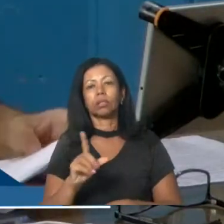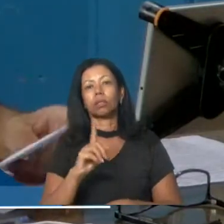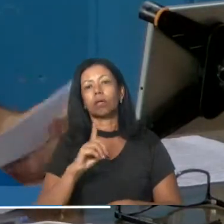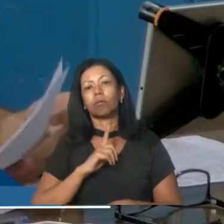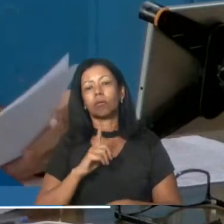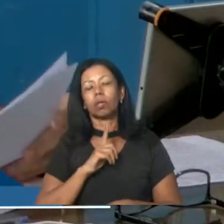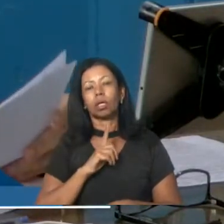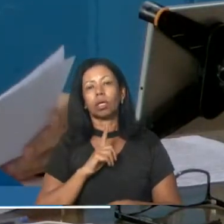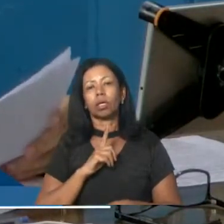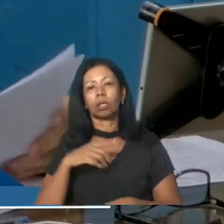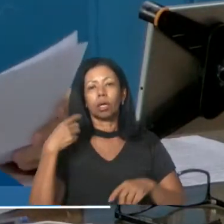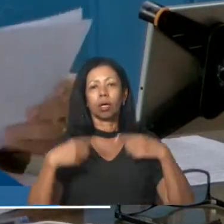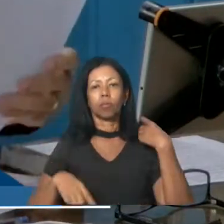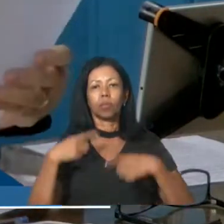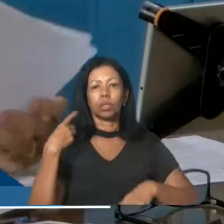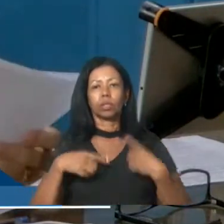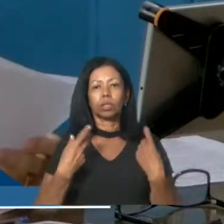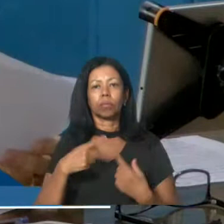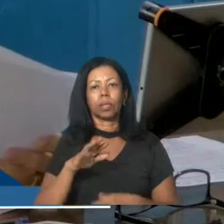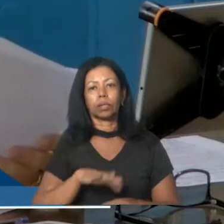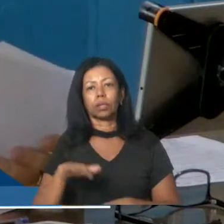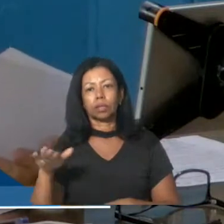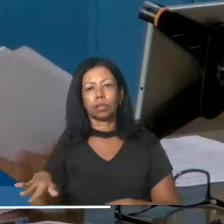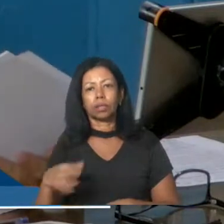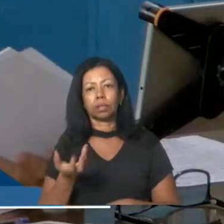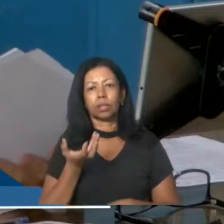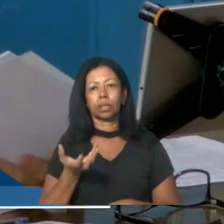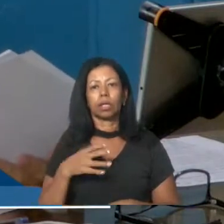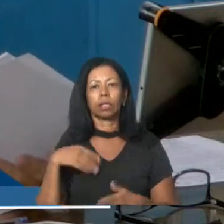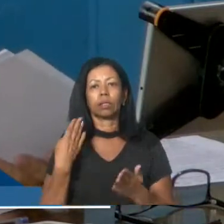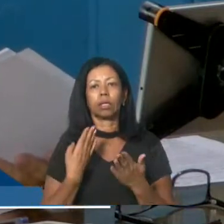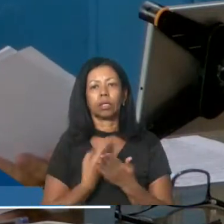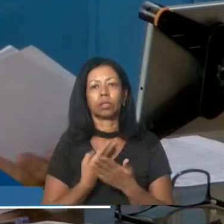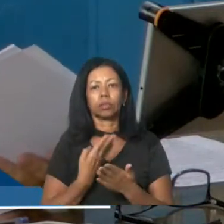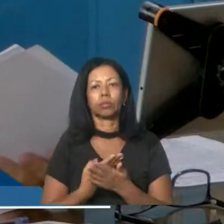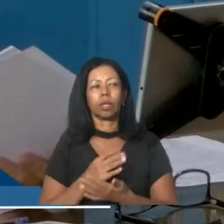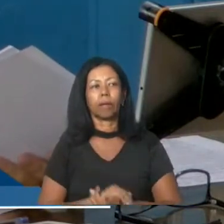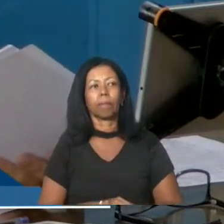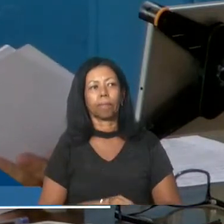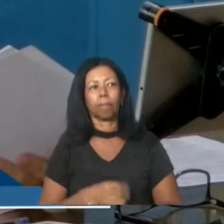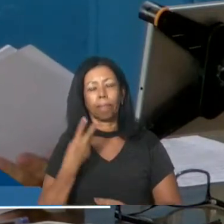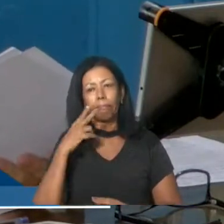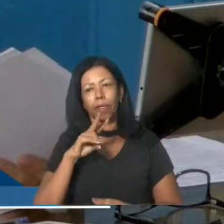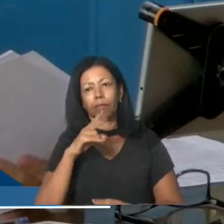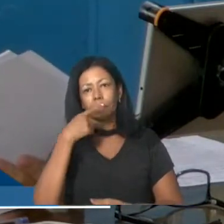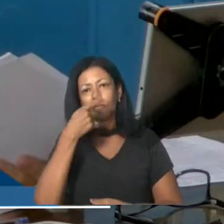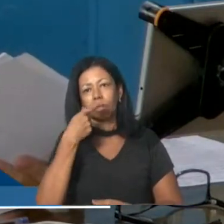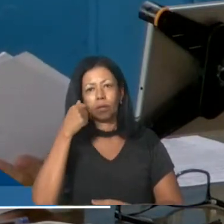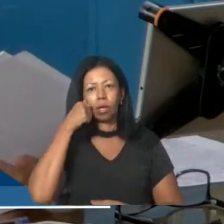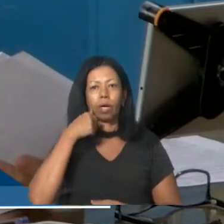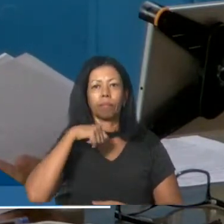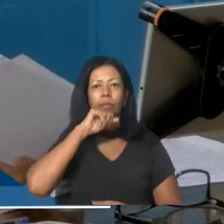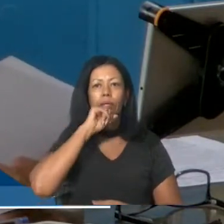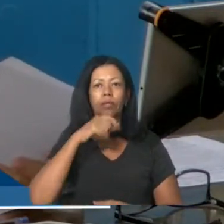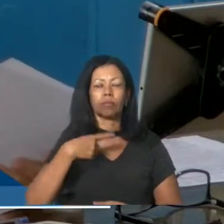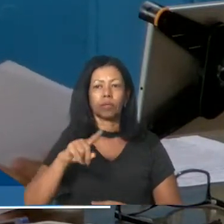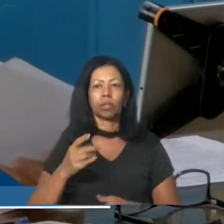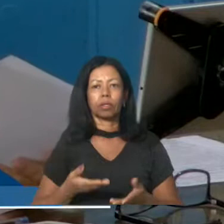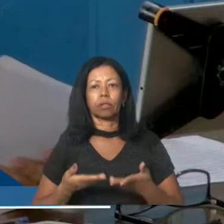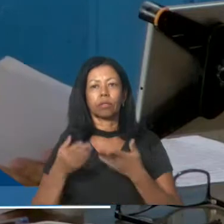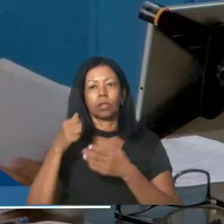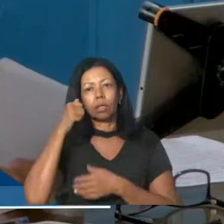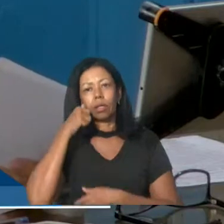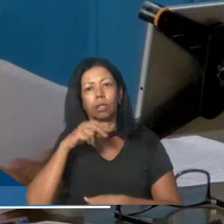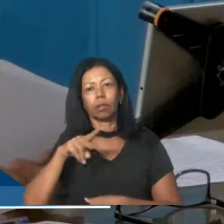tem a política chegando para essas crianças que querem estudar. Eu estava ouvindo, antes de começar a sessão, um relato da mãe, que foi levar a irmã ou o irmão